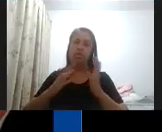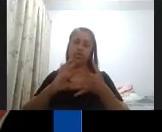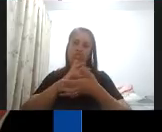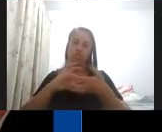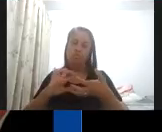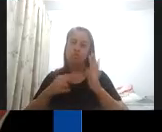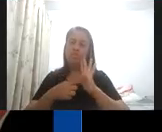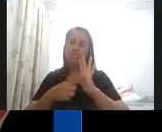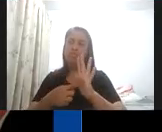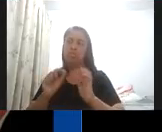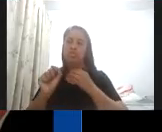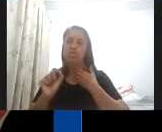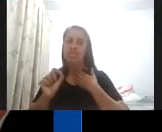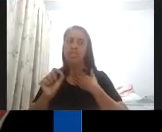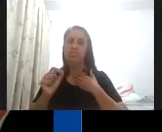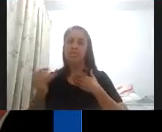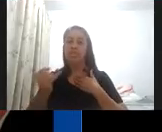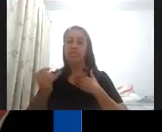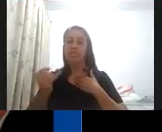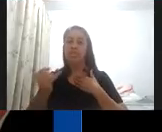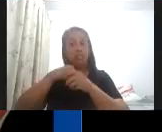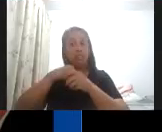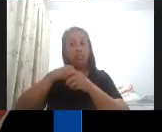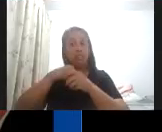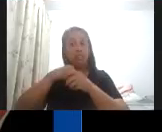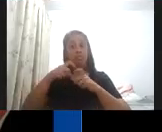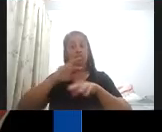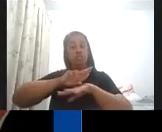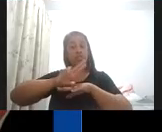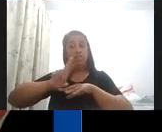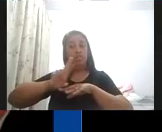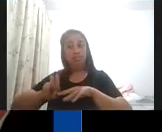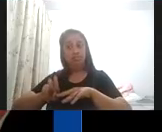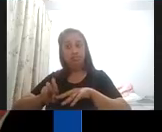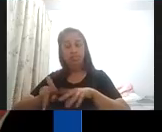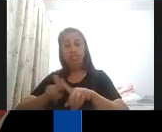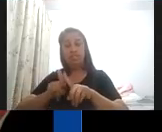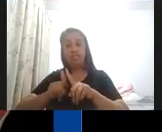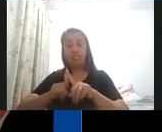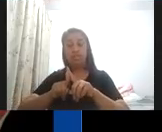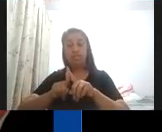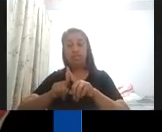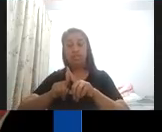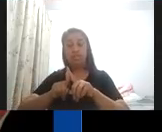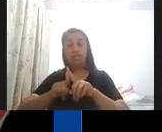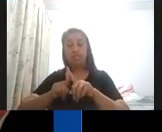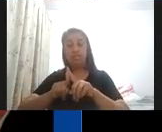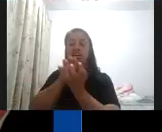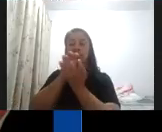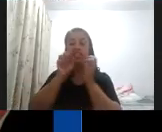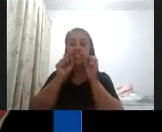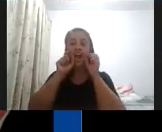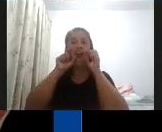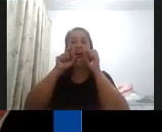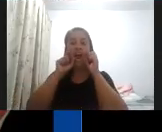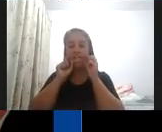que têm uma importância clínica muito grande, muitas vezes relacionados a problemas na articulação temporomandibular. Aqui, ó. Mas é uma